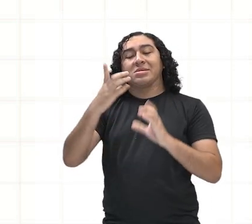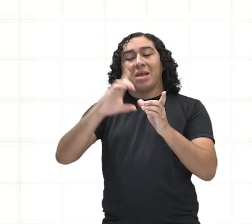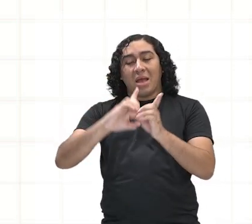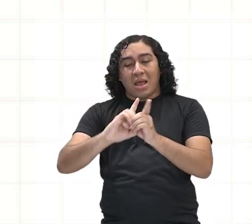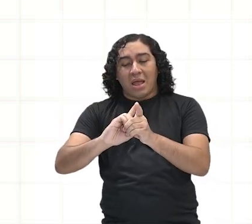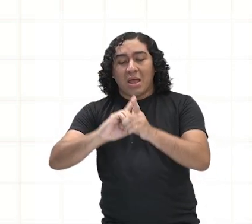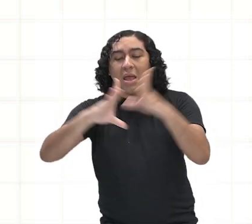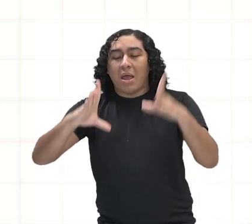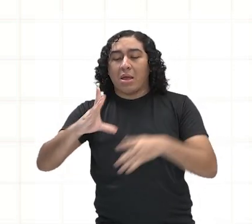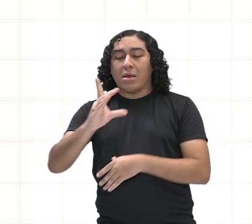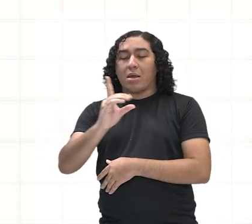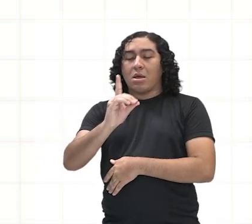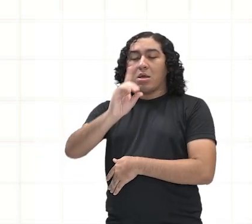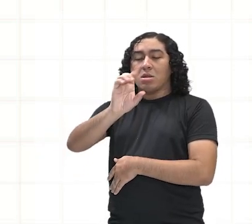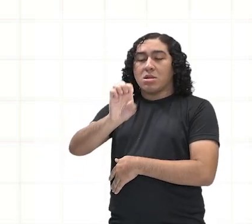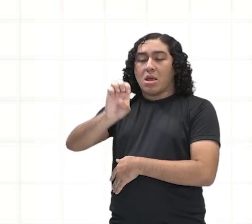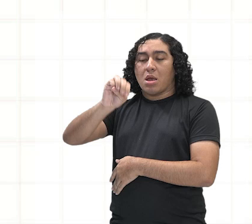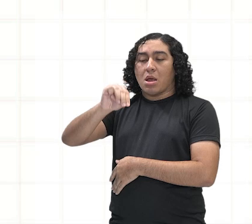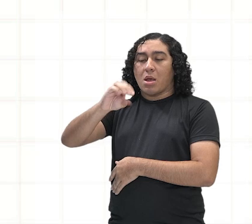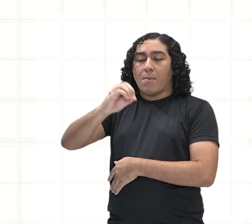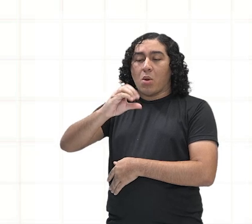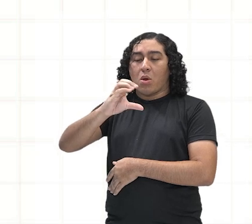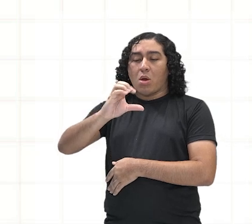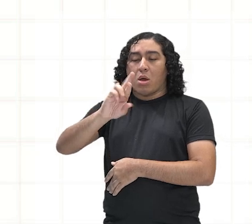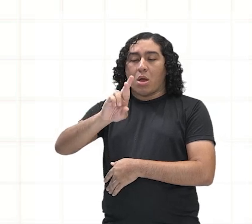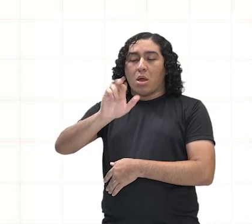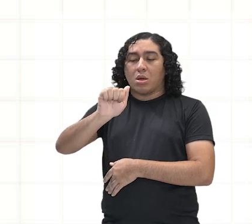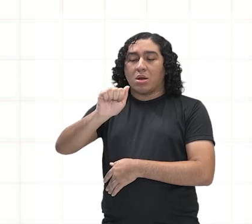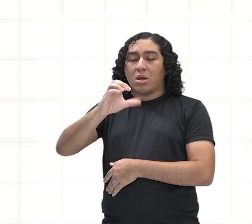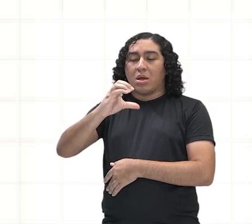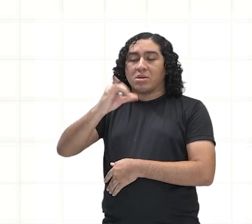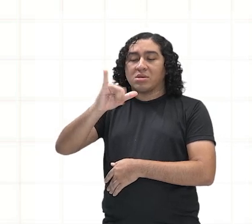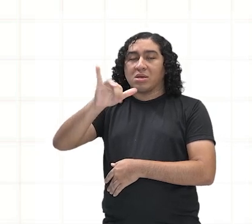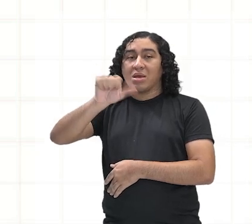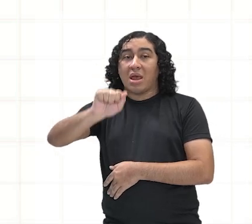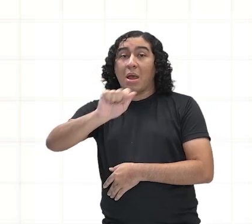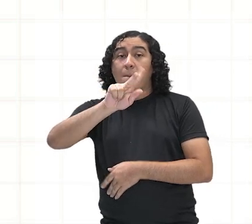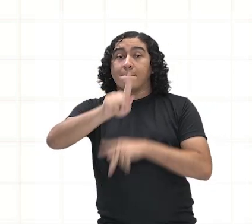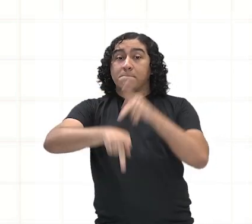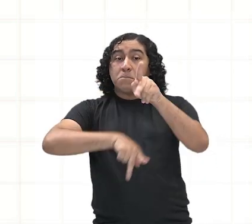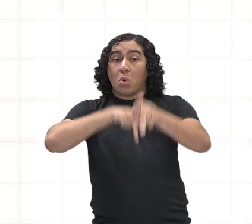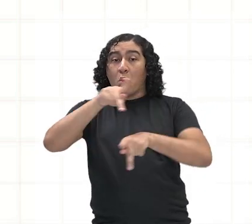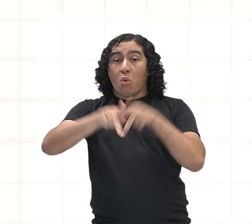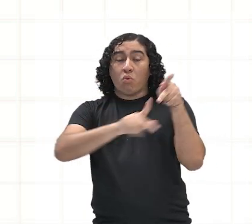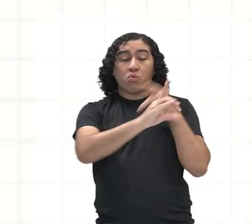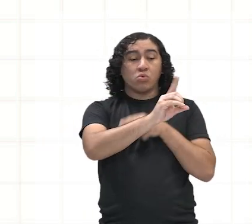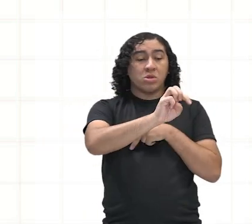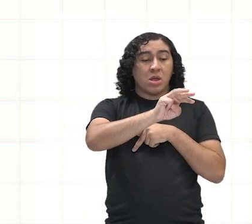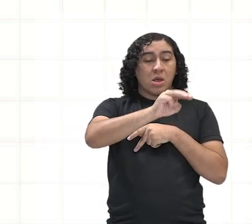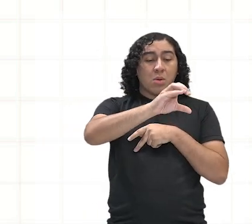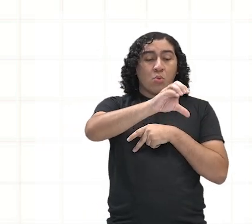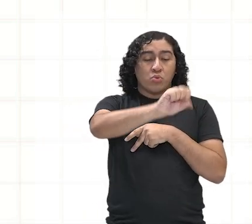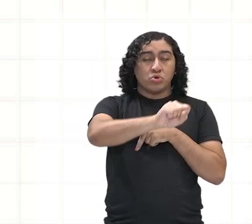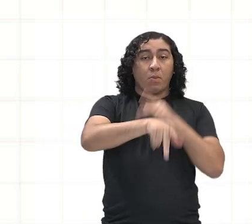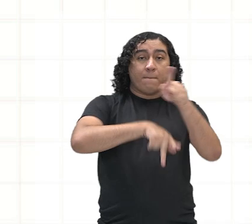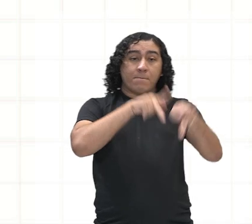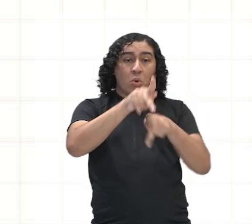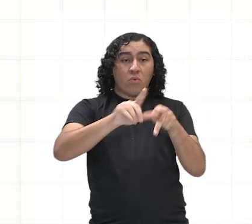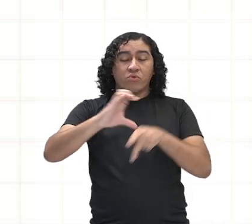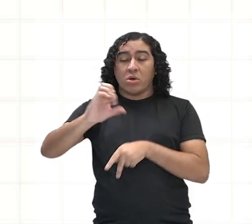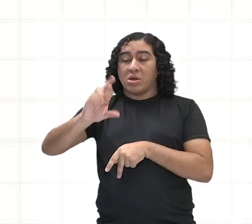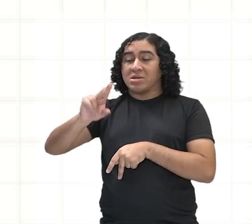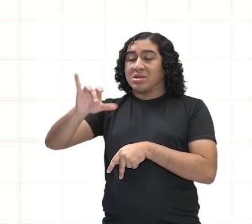democracia, que é então aí demos, o povo, cracia, governo, tá? E o próximo, que é